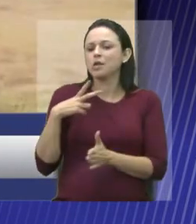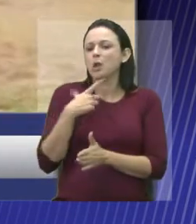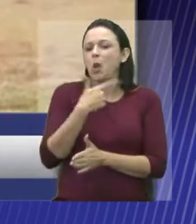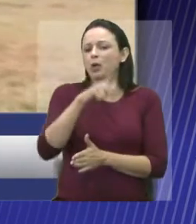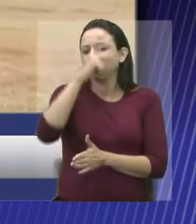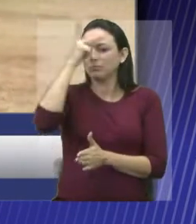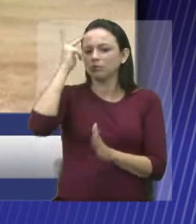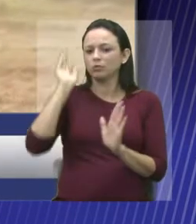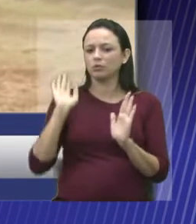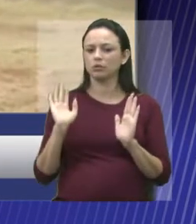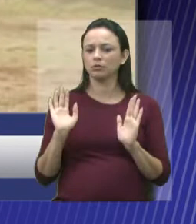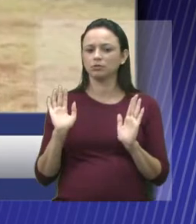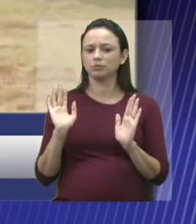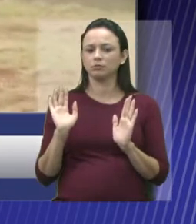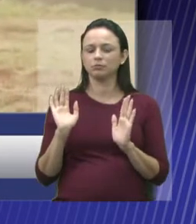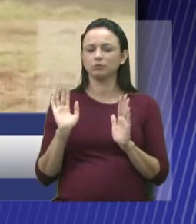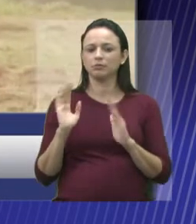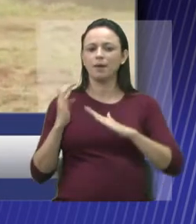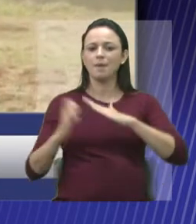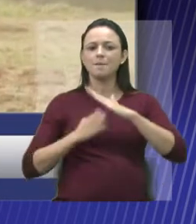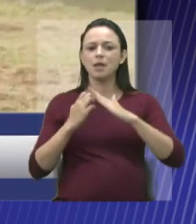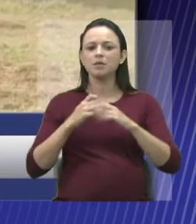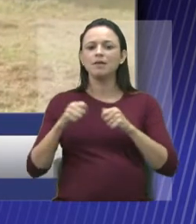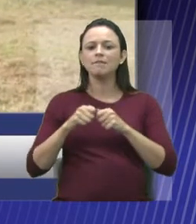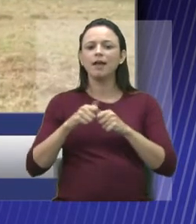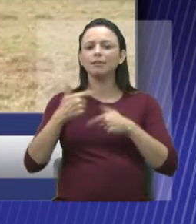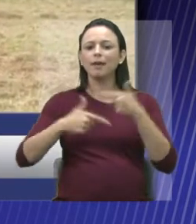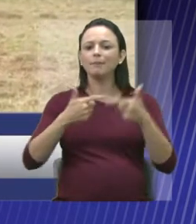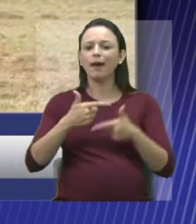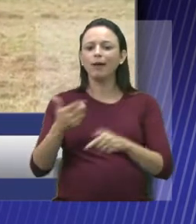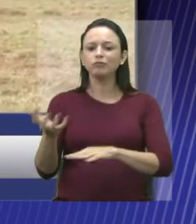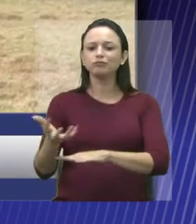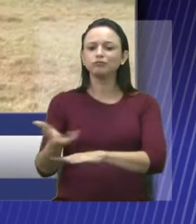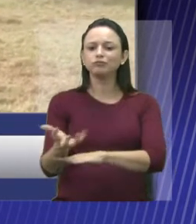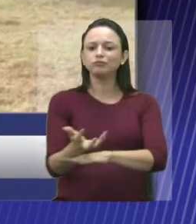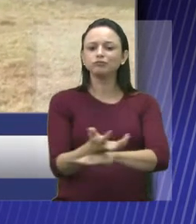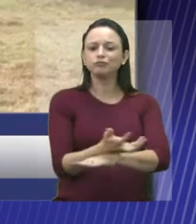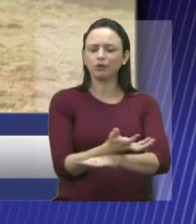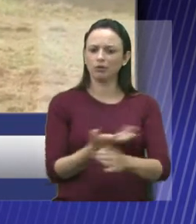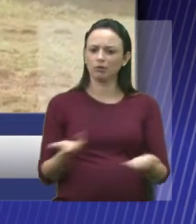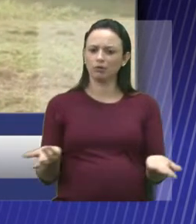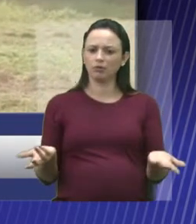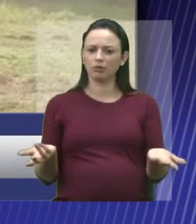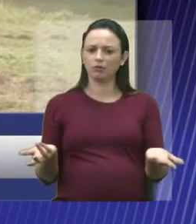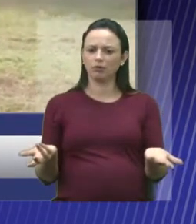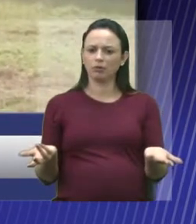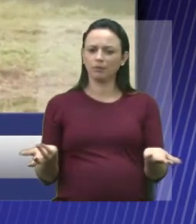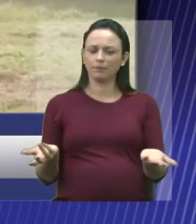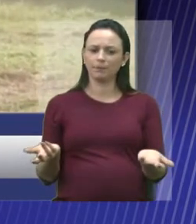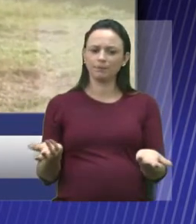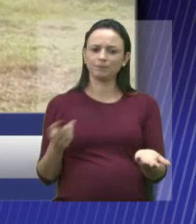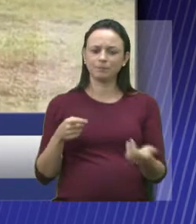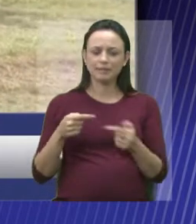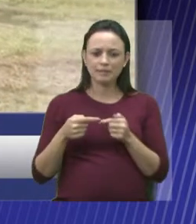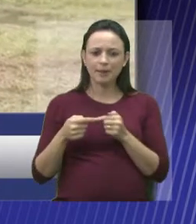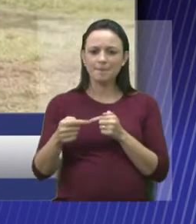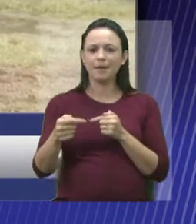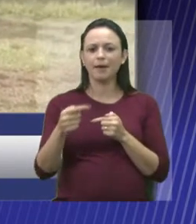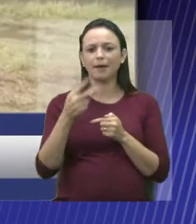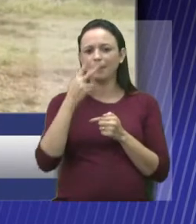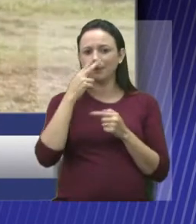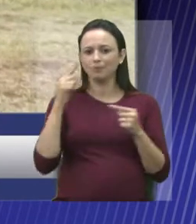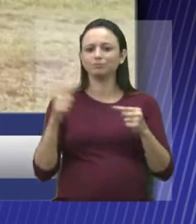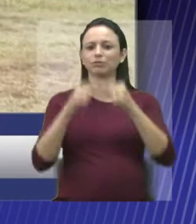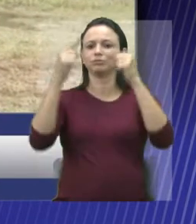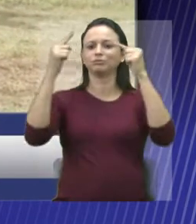particular. E a empresa está fazendo o serviço. Então, veio de encontro essa semana, foi coincidência ou não?